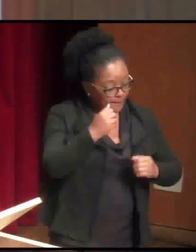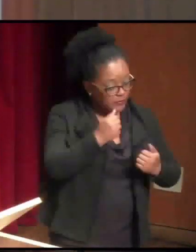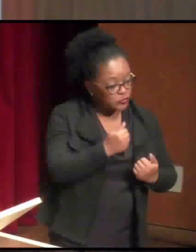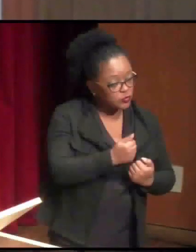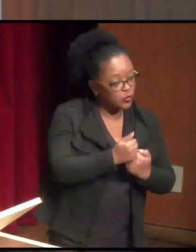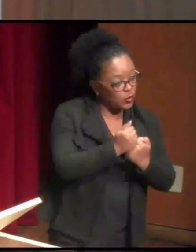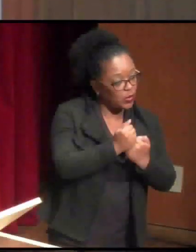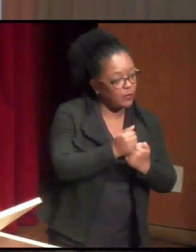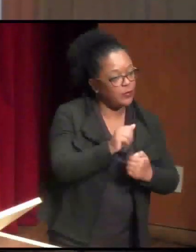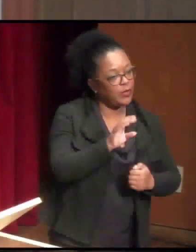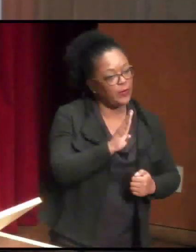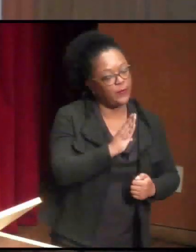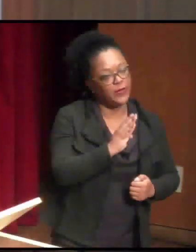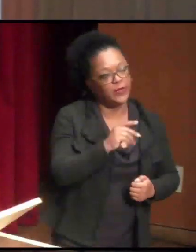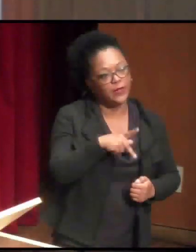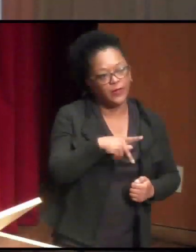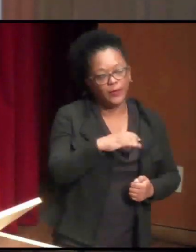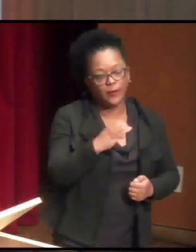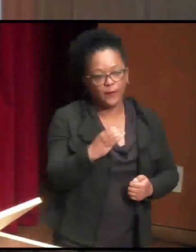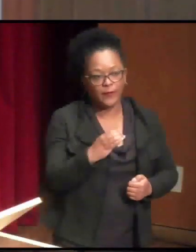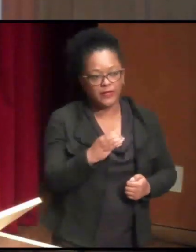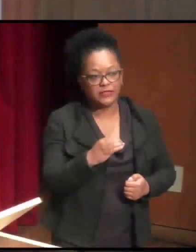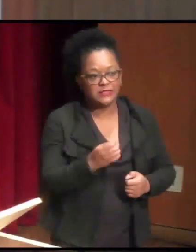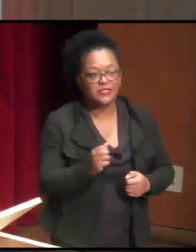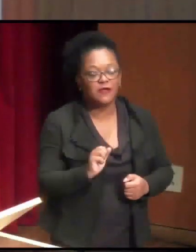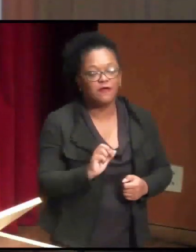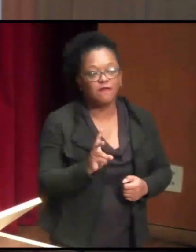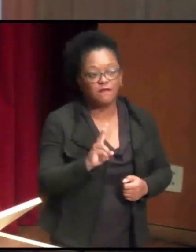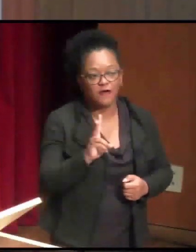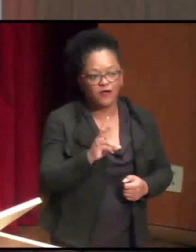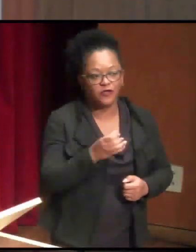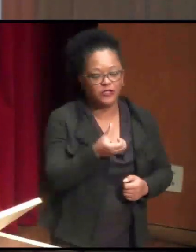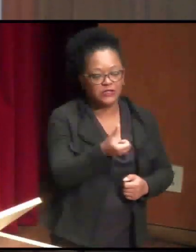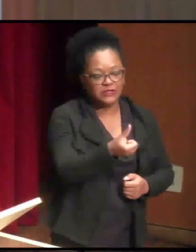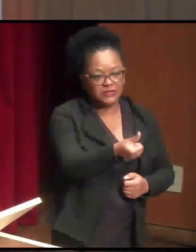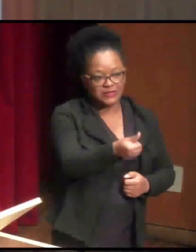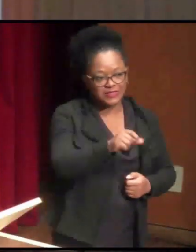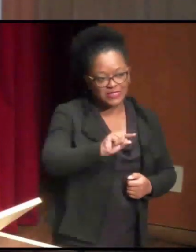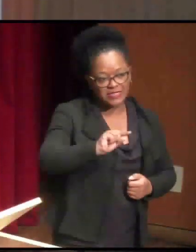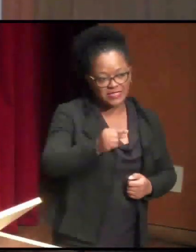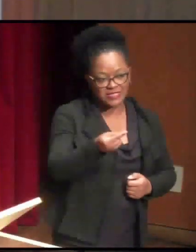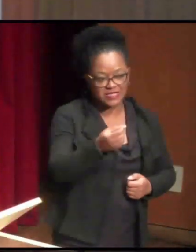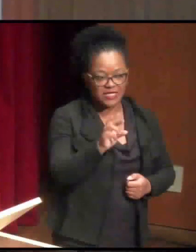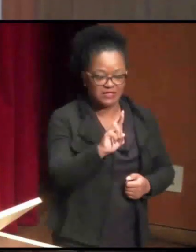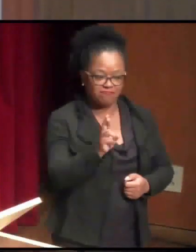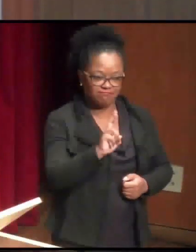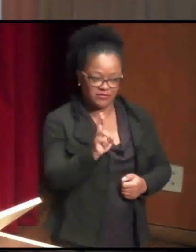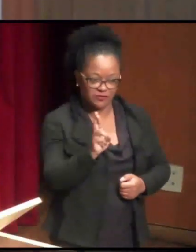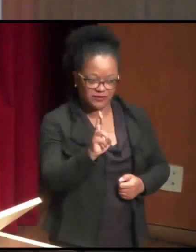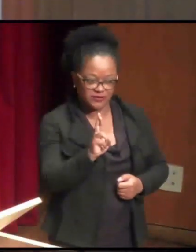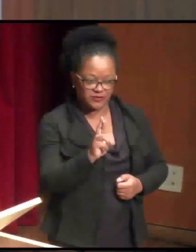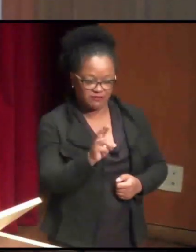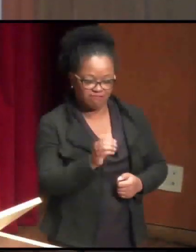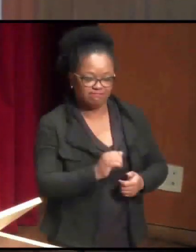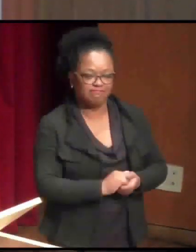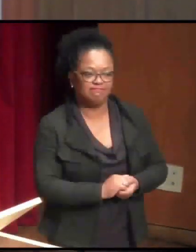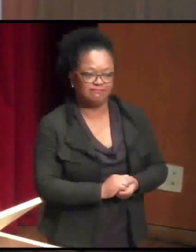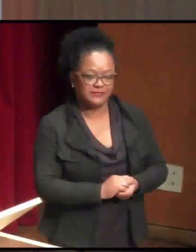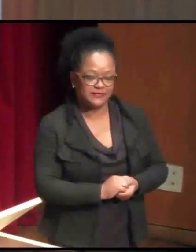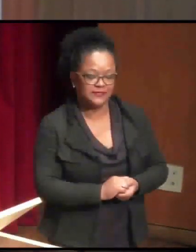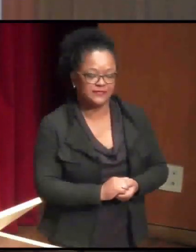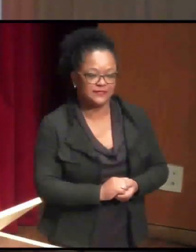não tem nenhuma renda, ela está em torno de 6 mil reais. Olha aí. Então, o custo mesmo de uma Bíblia completa em torno de